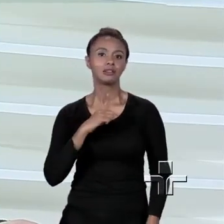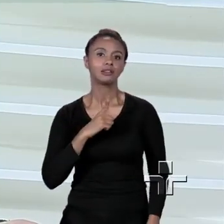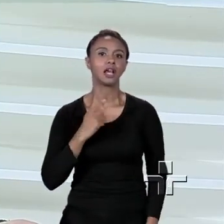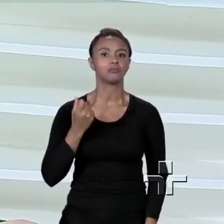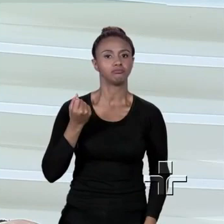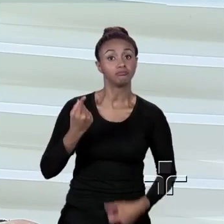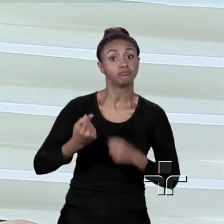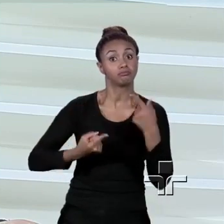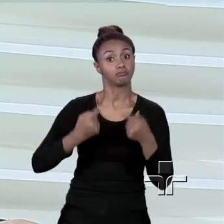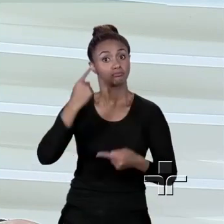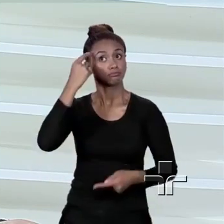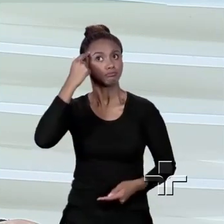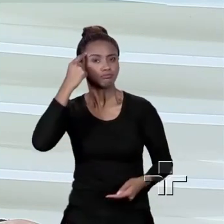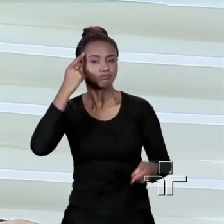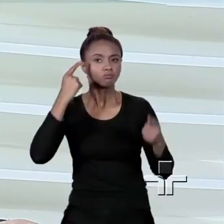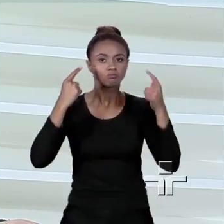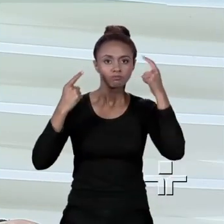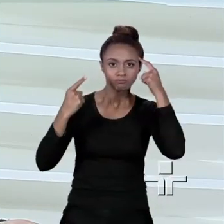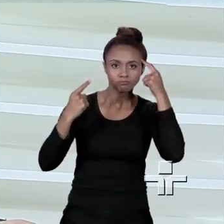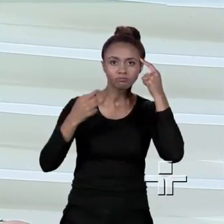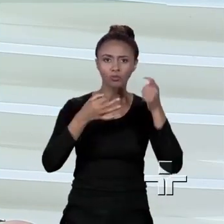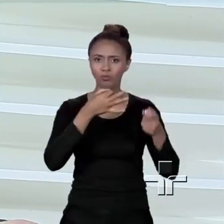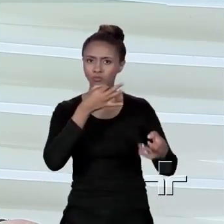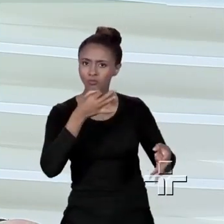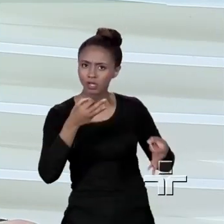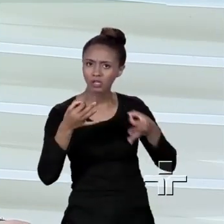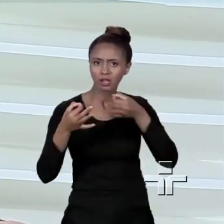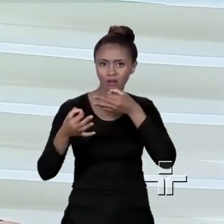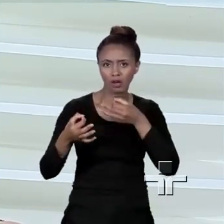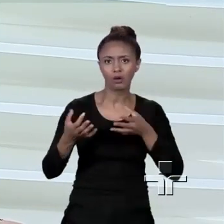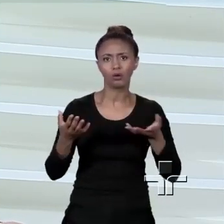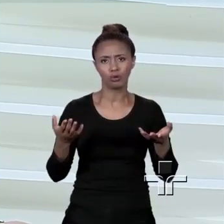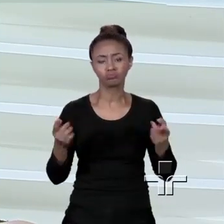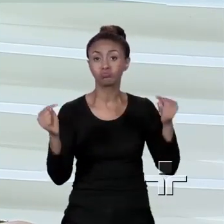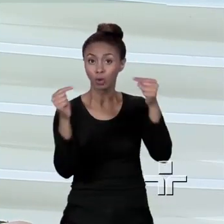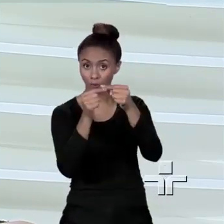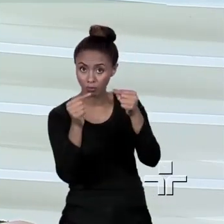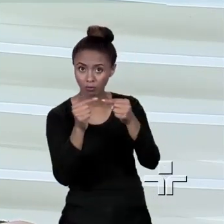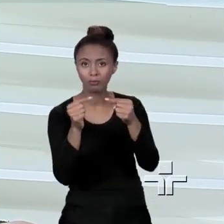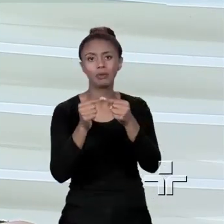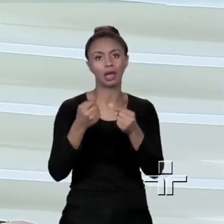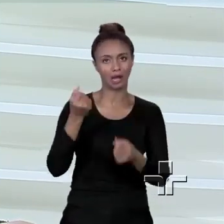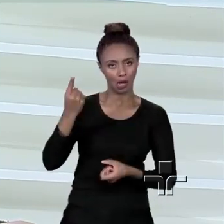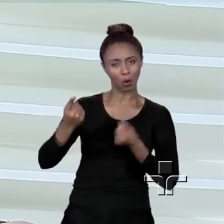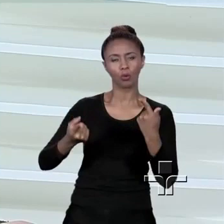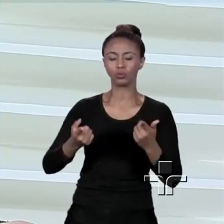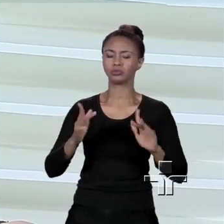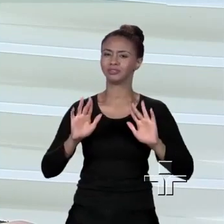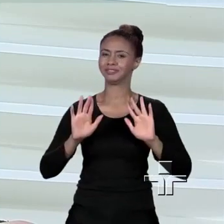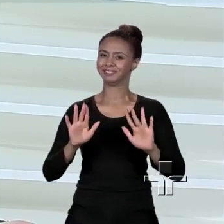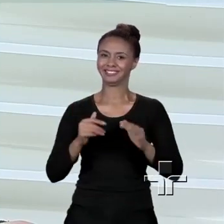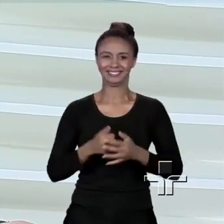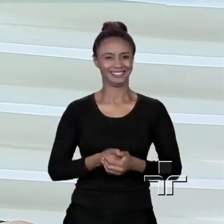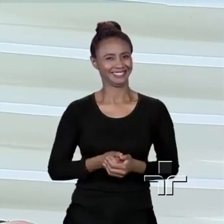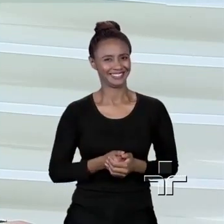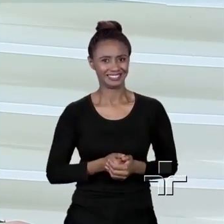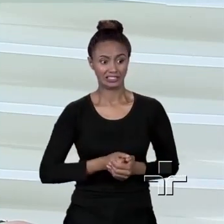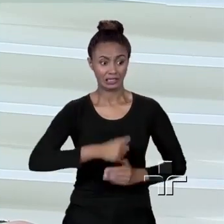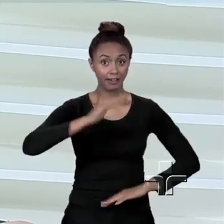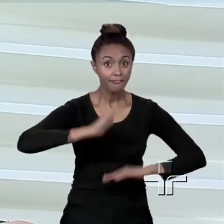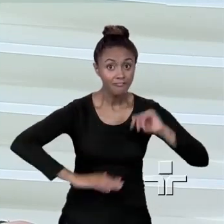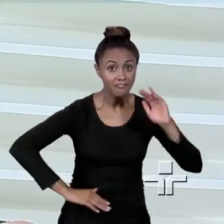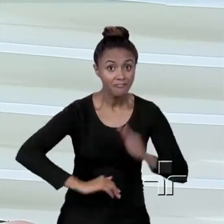pensamentos que se... Coincidentes. Coincidentes ou coisa parecida, mas, assim,